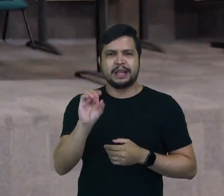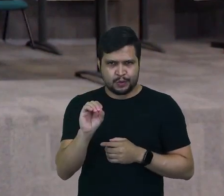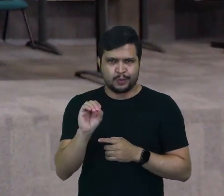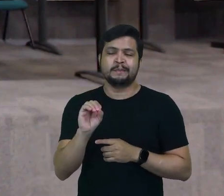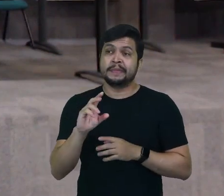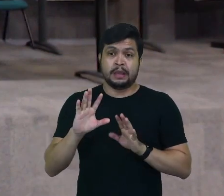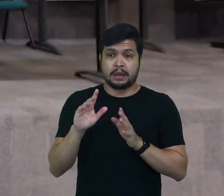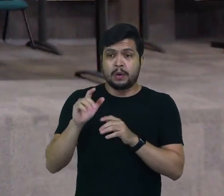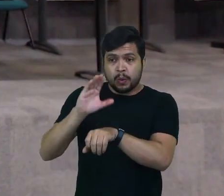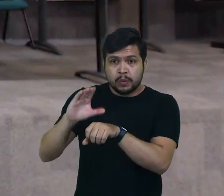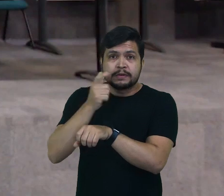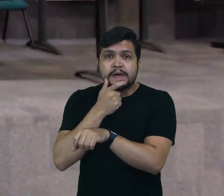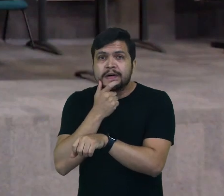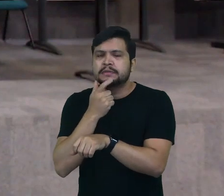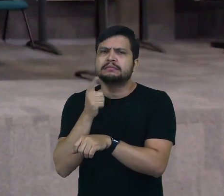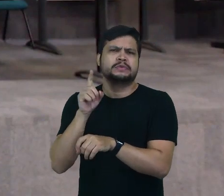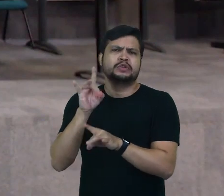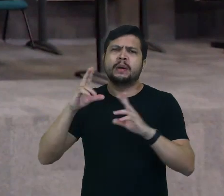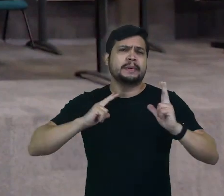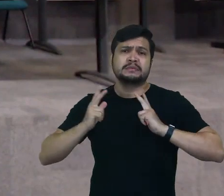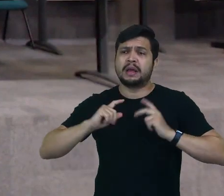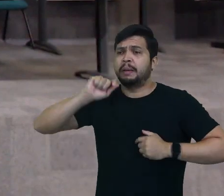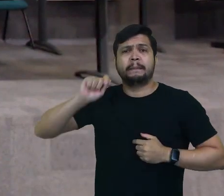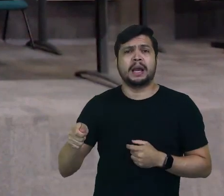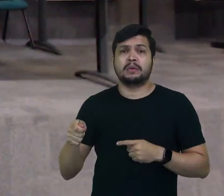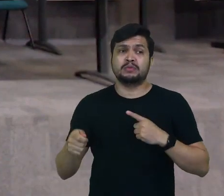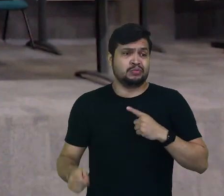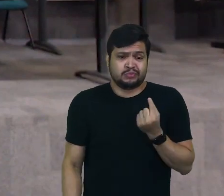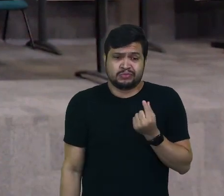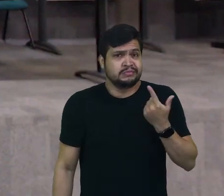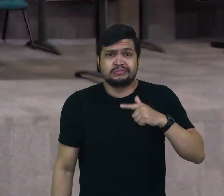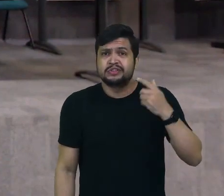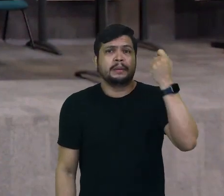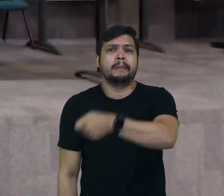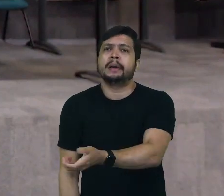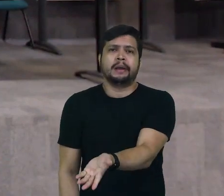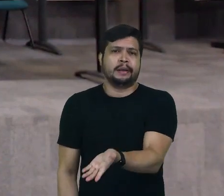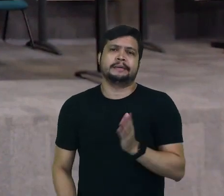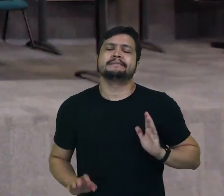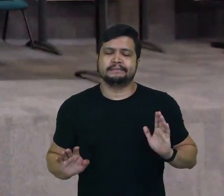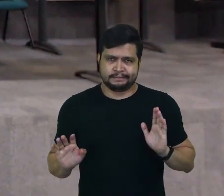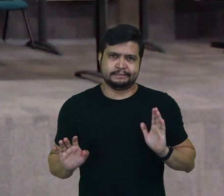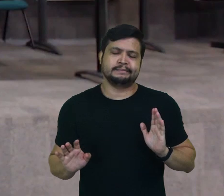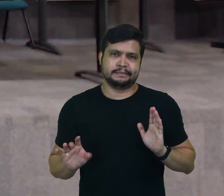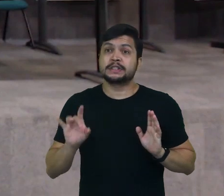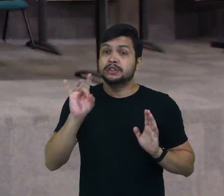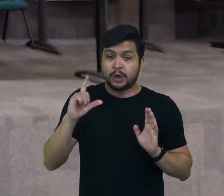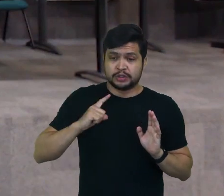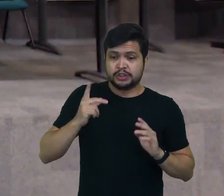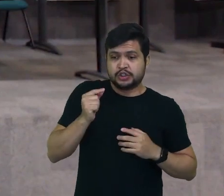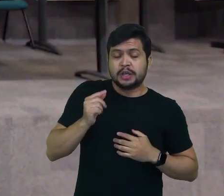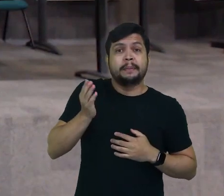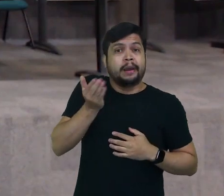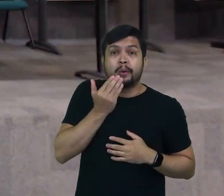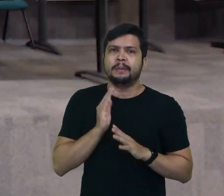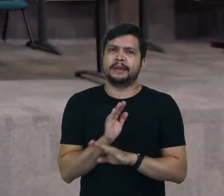só cursos pagos, era muito dinheiro, eu não tinha dinheiro para comer, minha gente. Eu contei aqui a história dos R$ 725. Então,